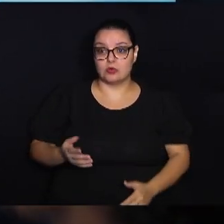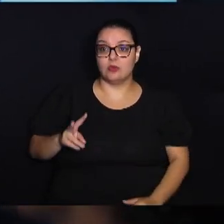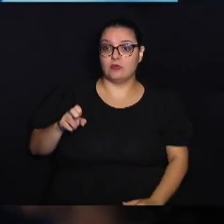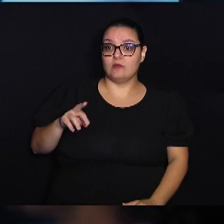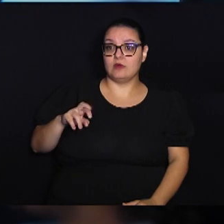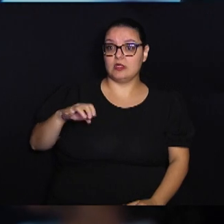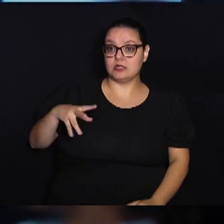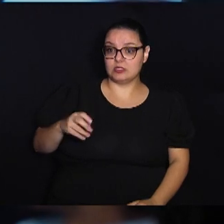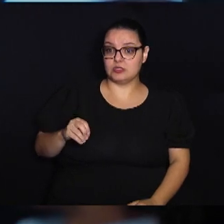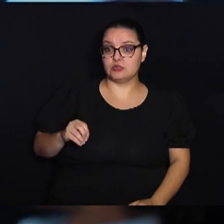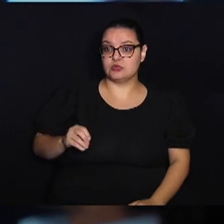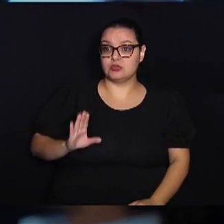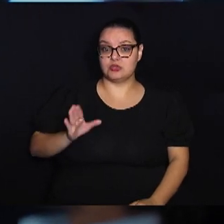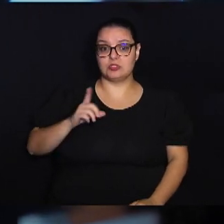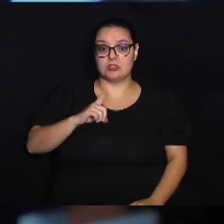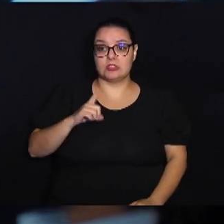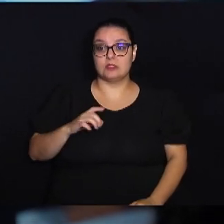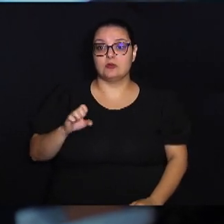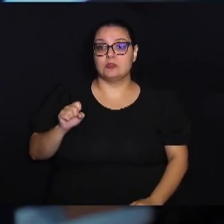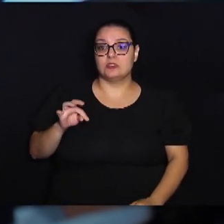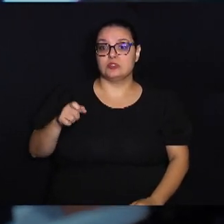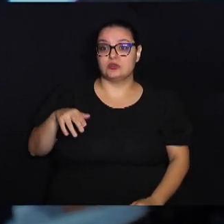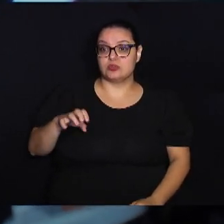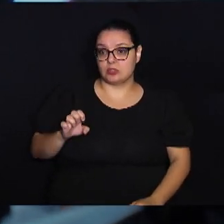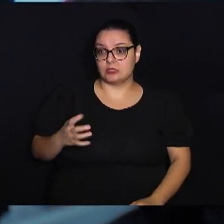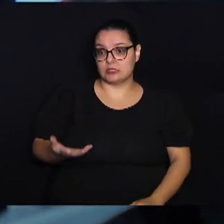alguém acenda o seu sol.